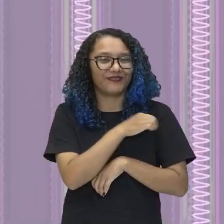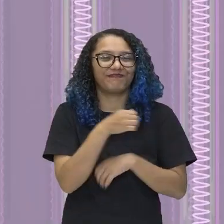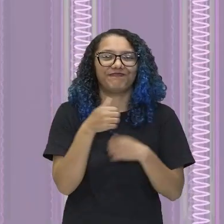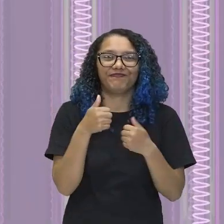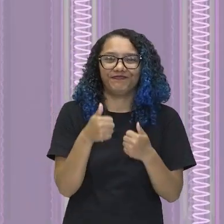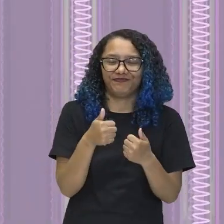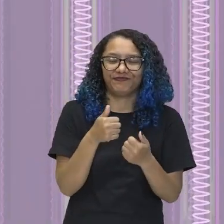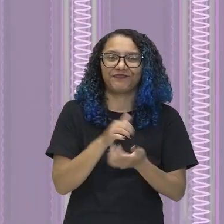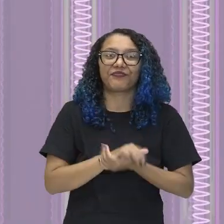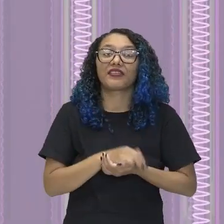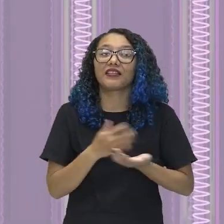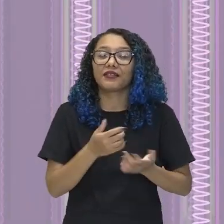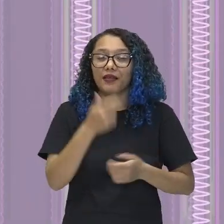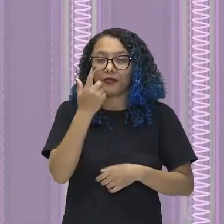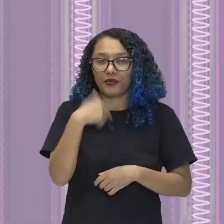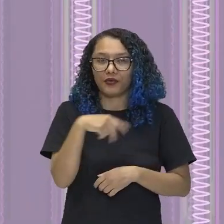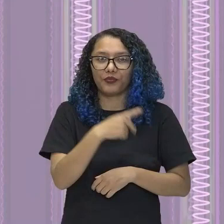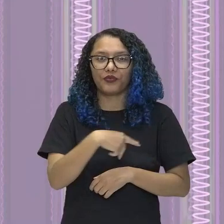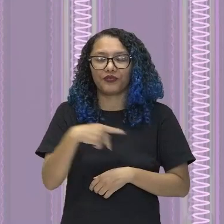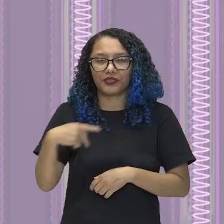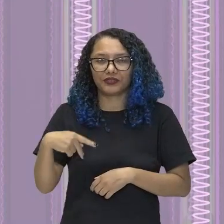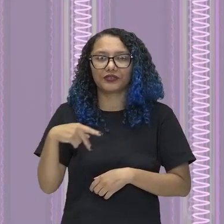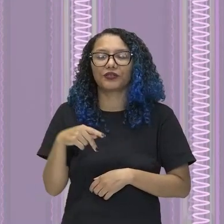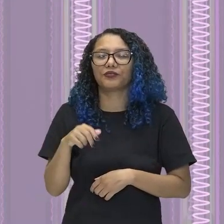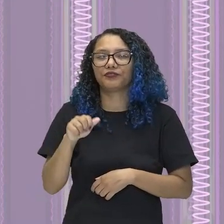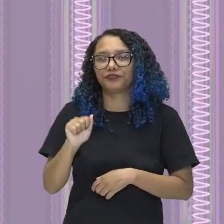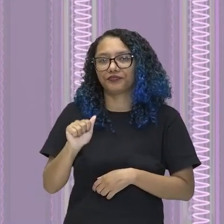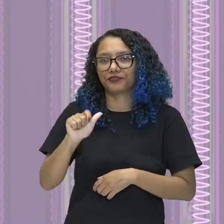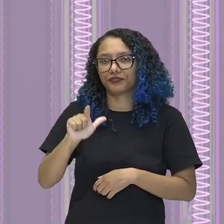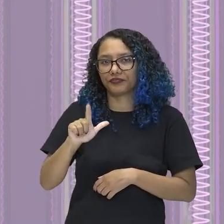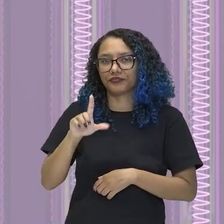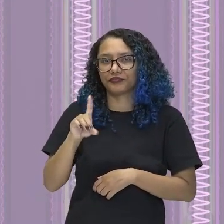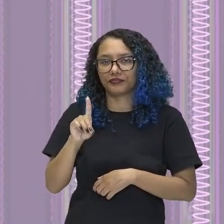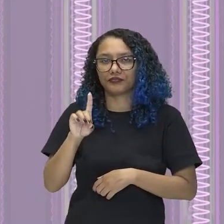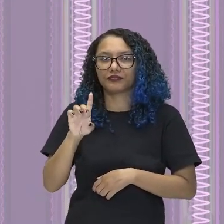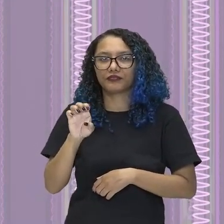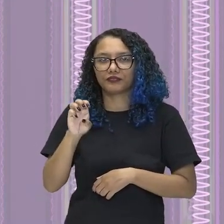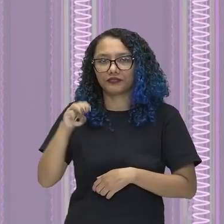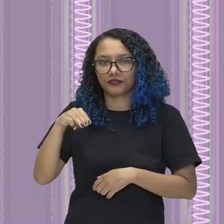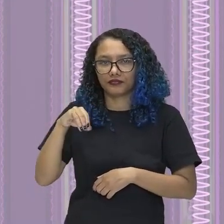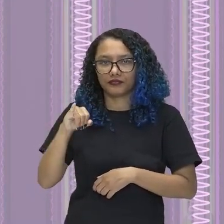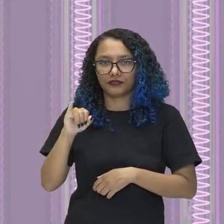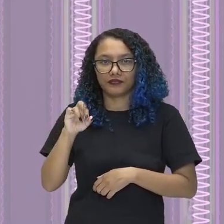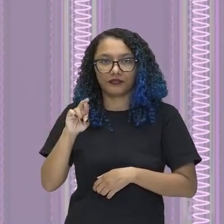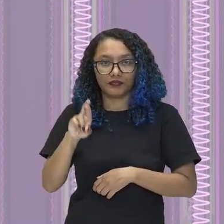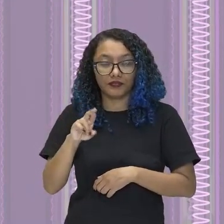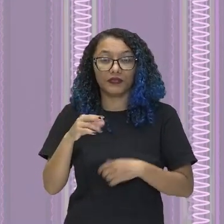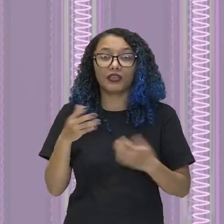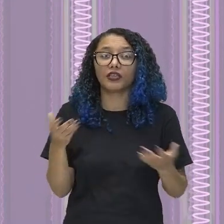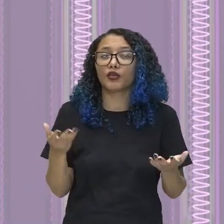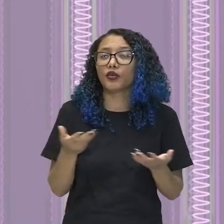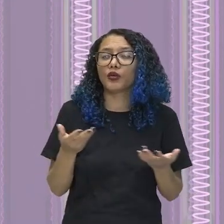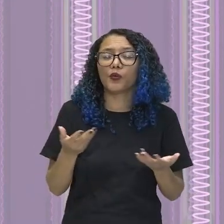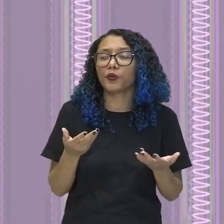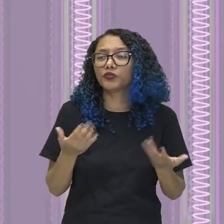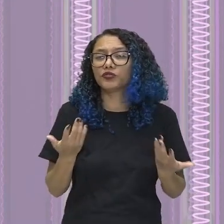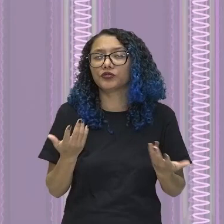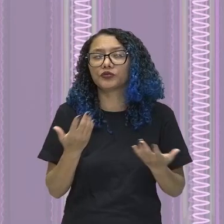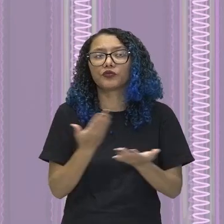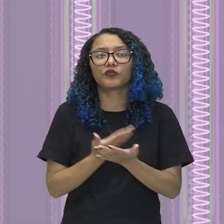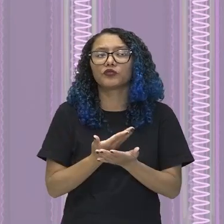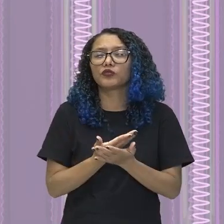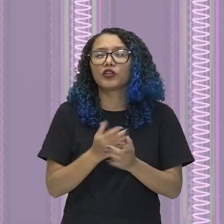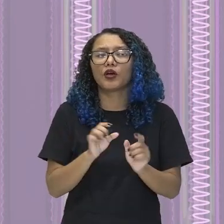2. Eu sou o professor Aldemir Malveira e, para hoje,